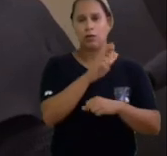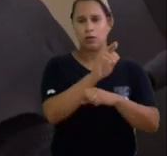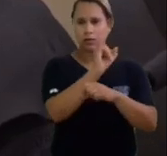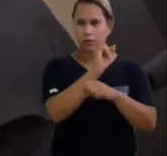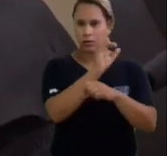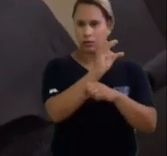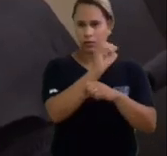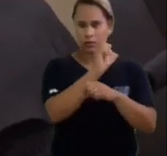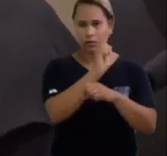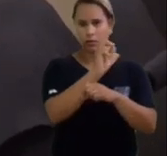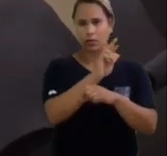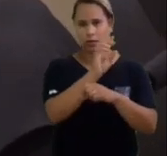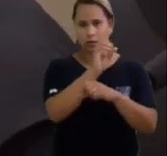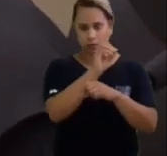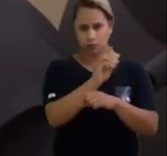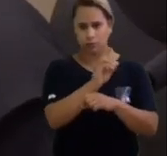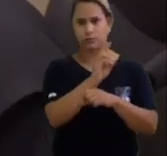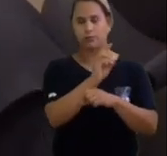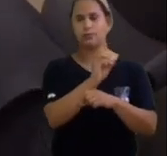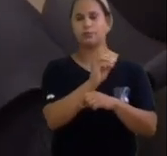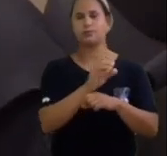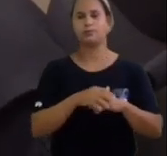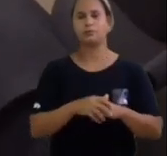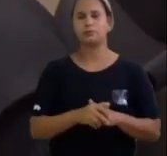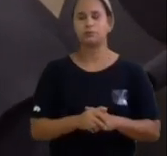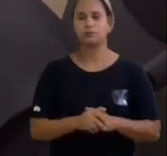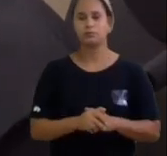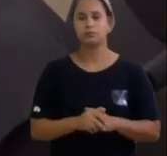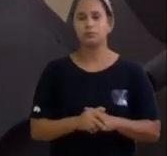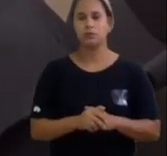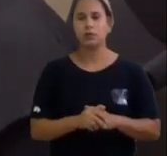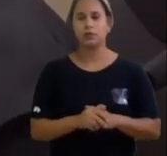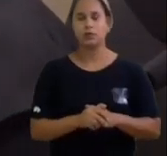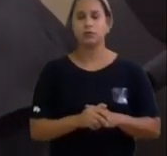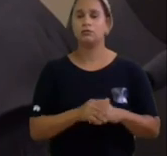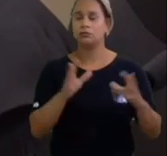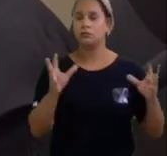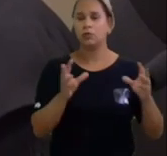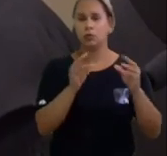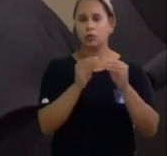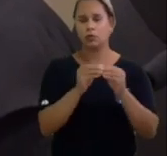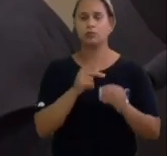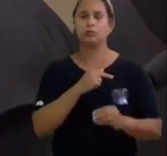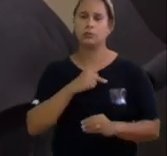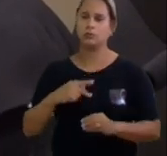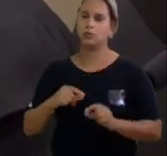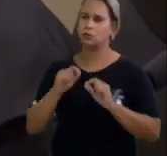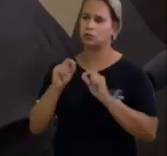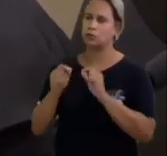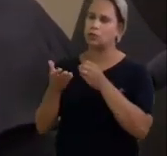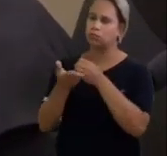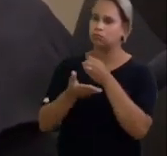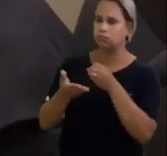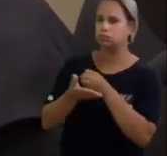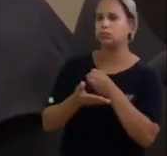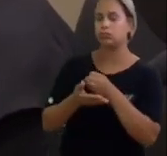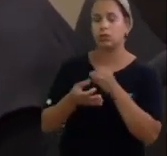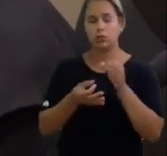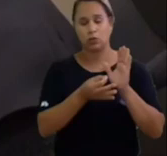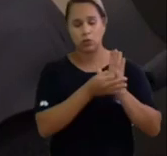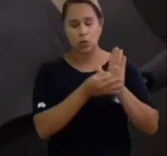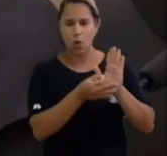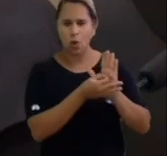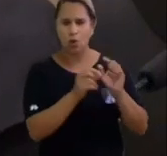responsabilidade pessoal quanto à aplicação da sanção de inelegibilidade. E concluindo, senhor presidente, somente baseado no que consta dos autos, a